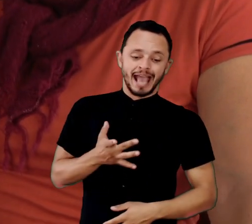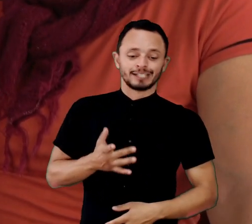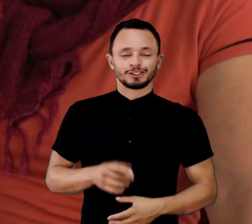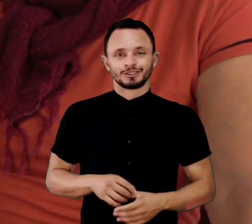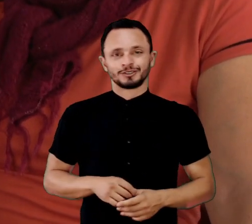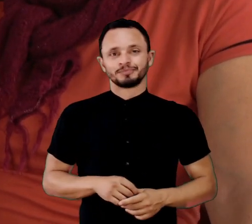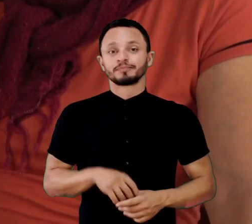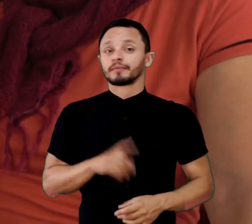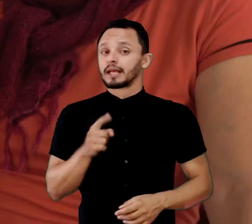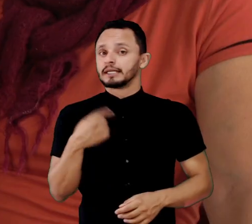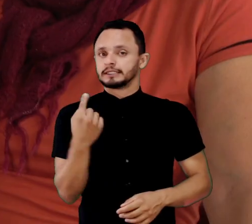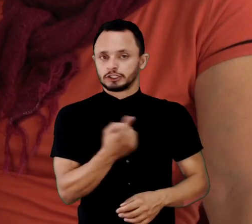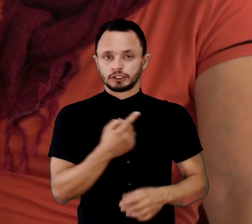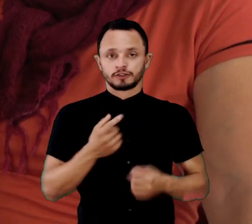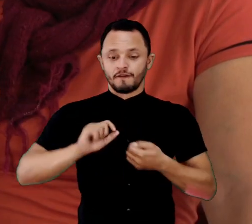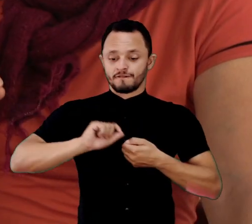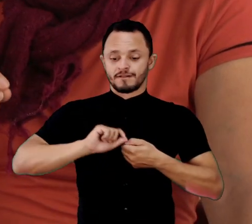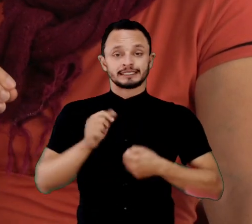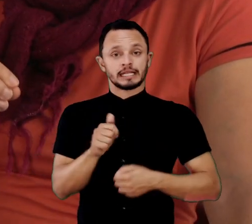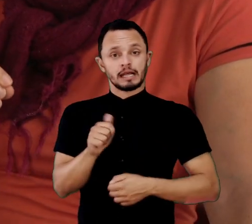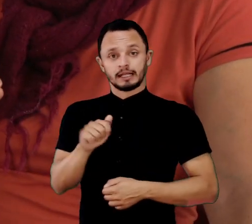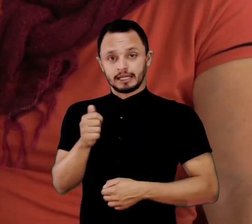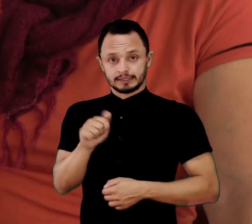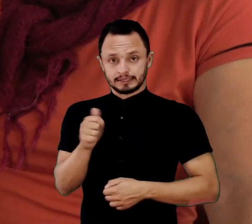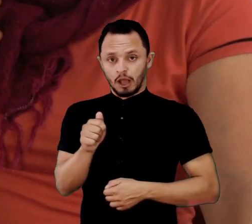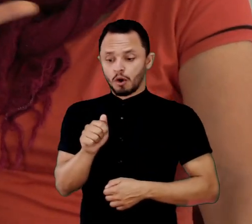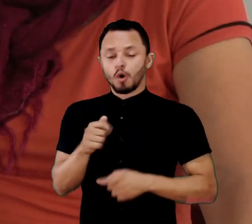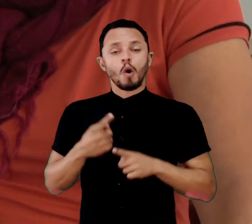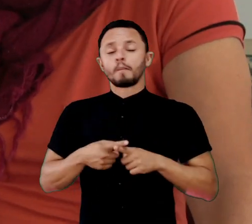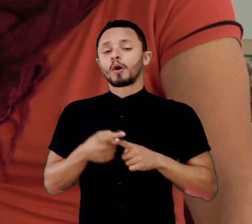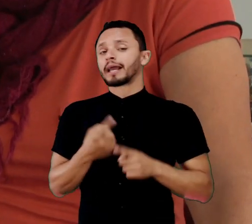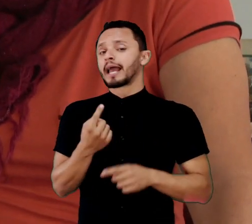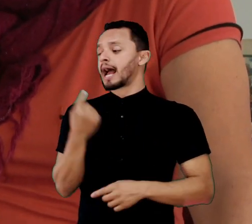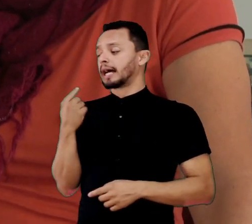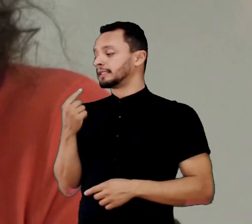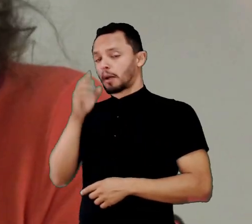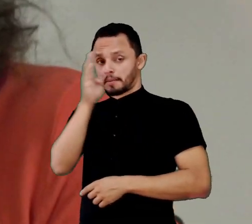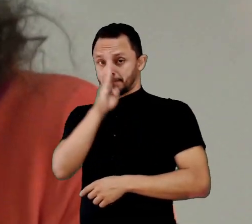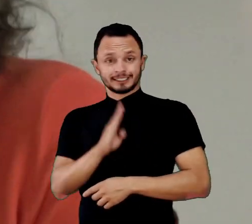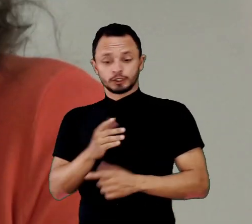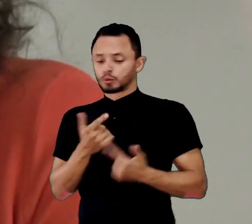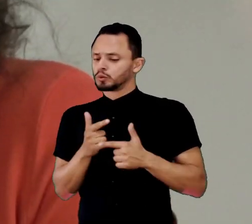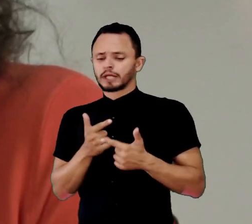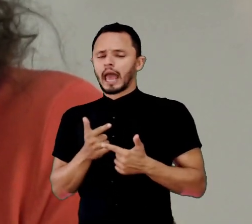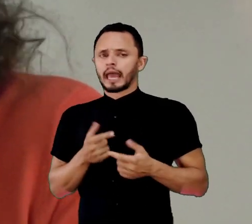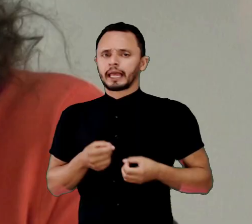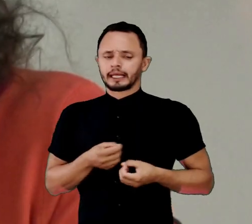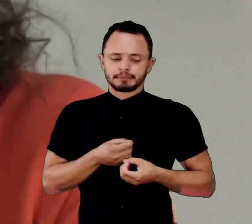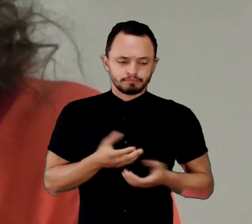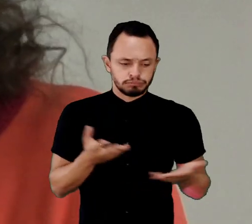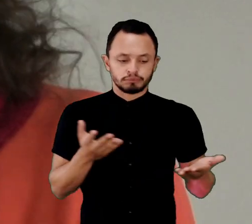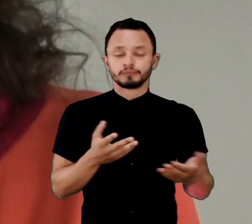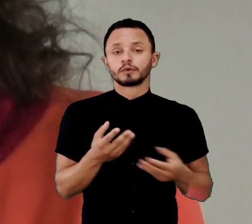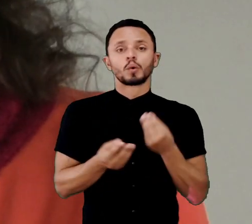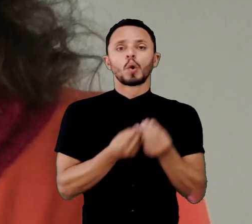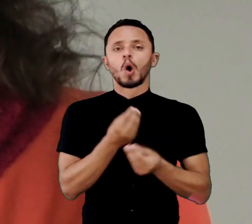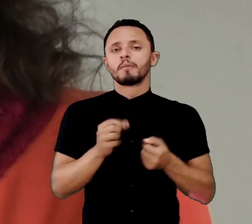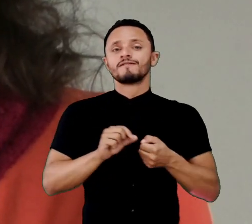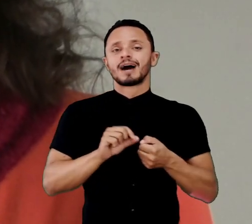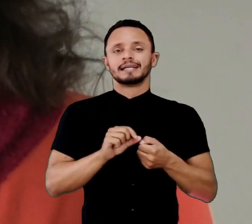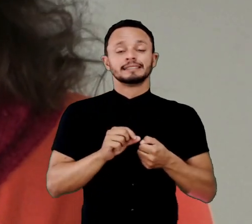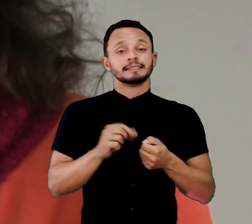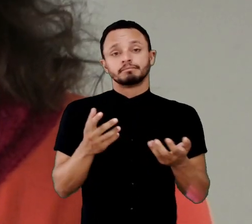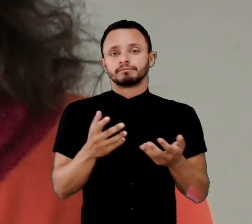gente lançou essa ação porque não tinha essa ação no Brasil. E aliás, não tem até hoje. A nossa